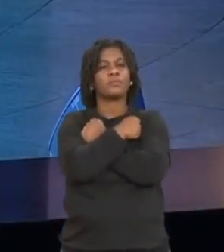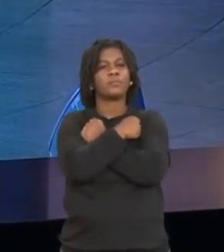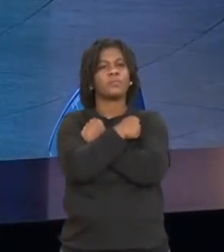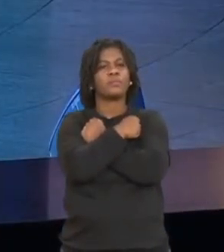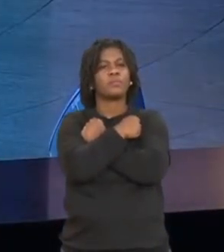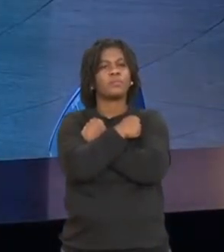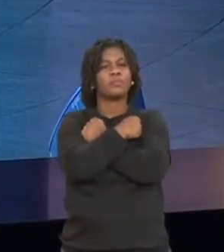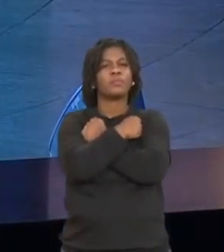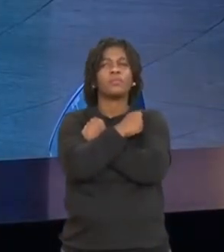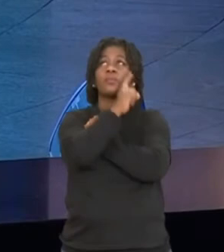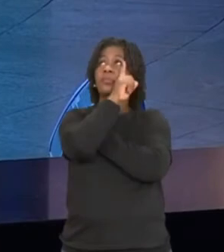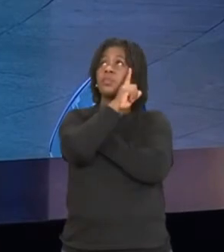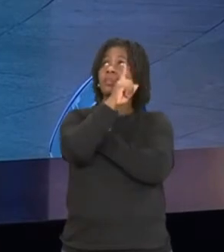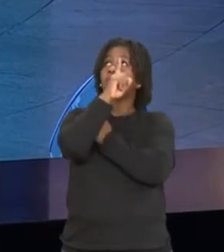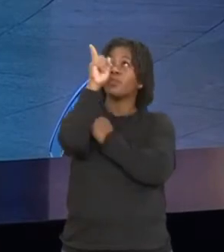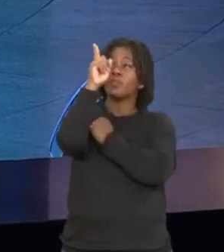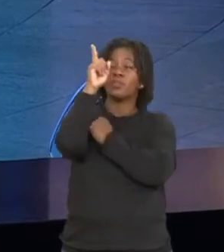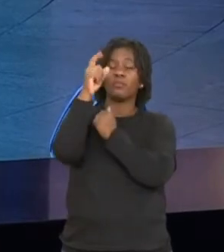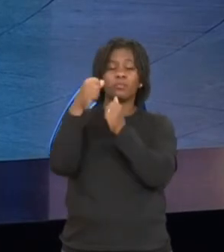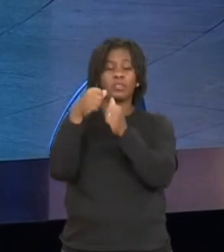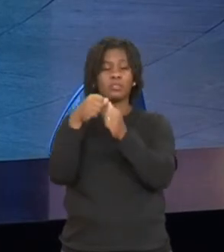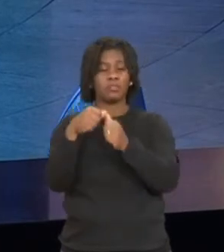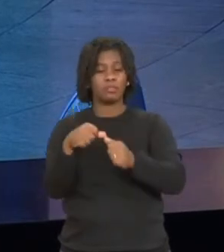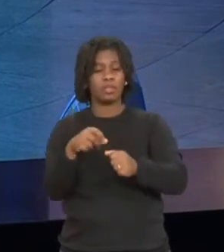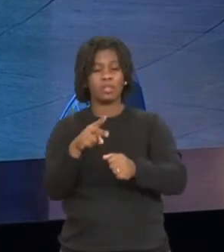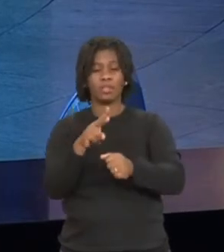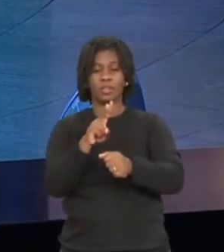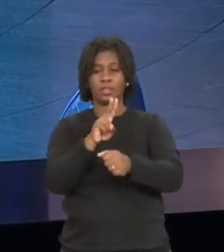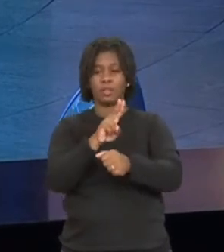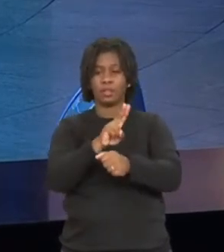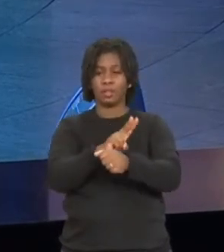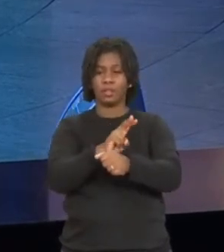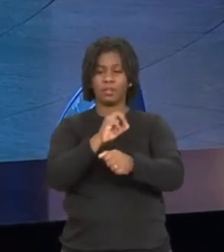O Deus que estava no Jaboque está aqui,